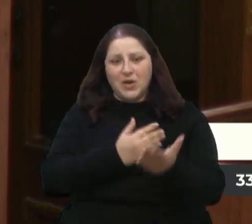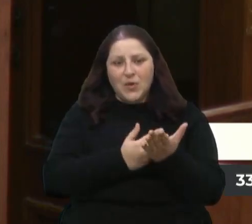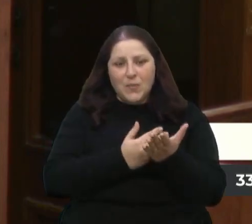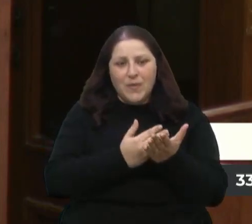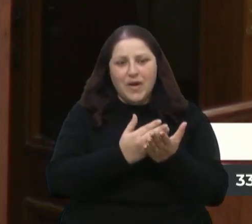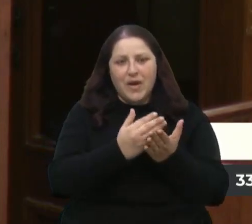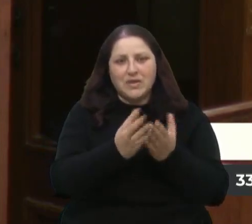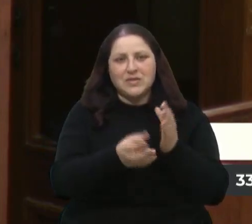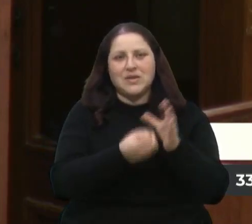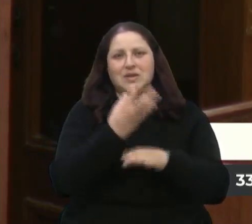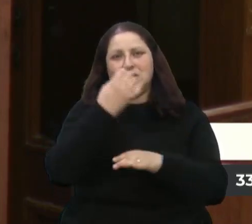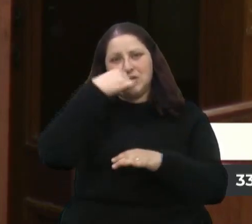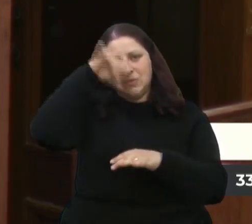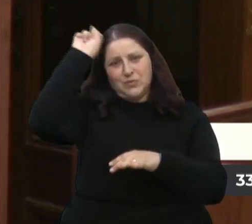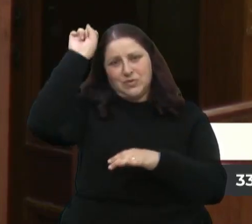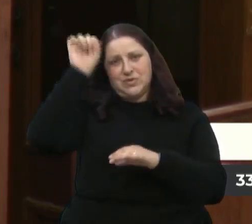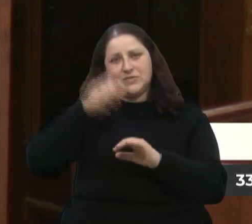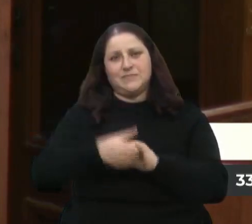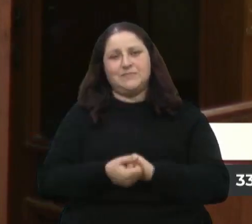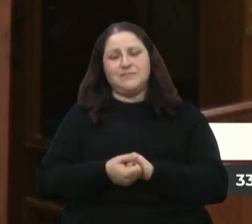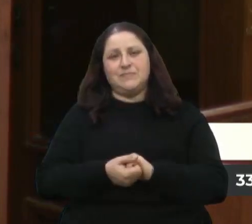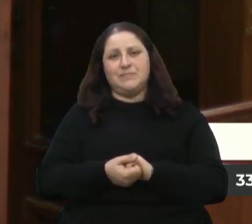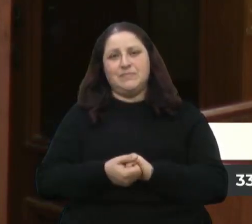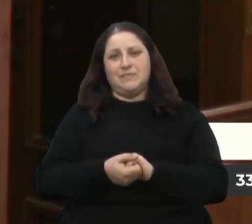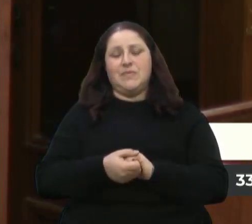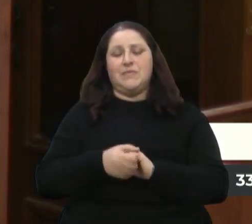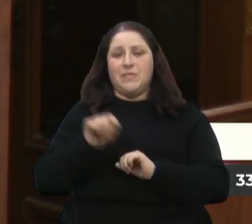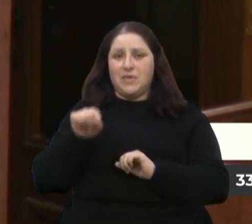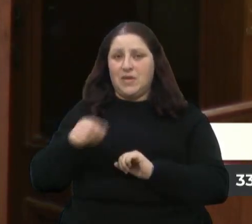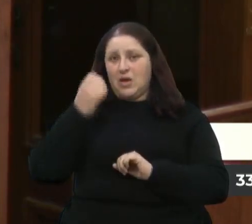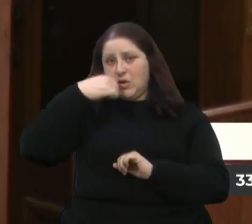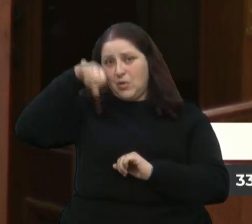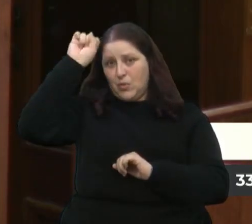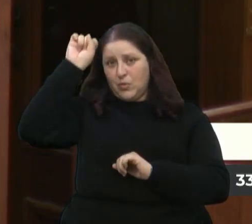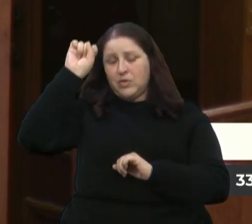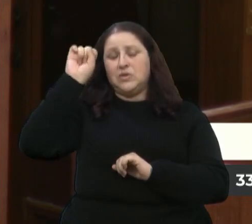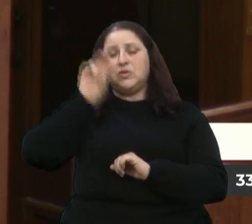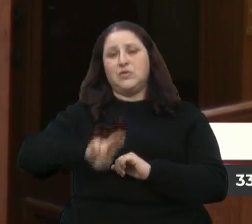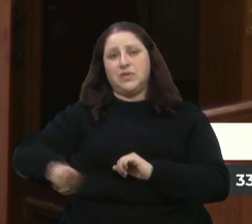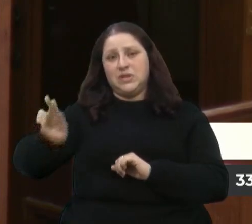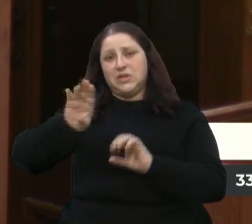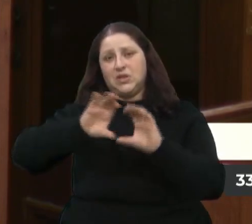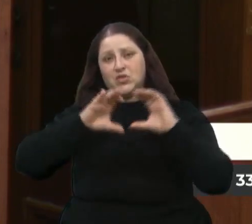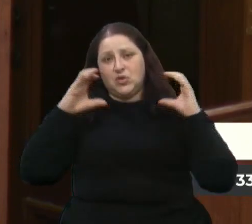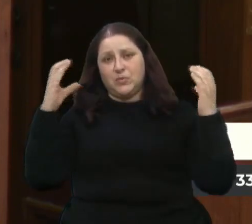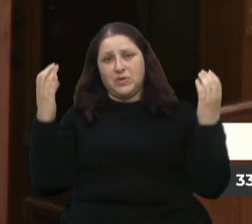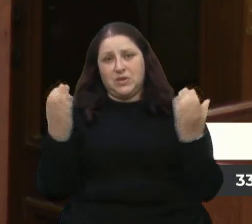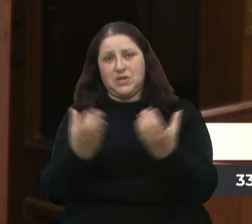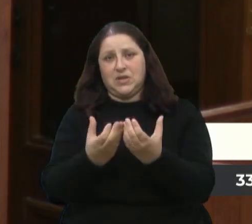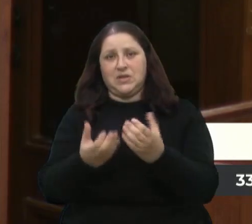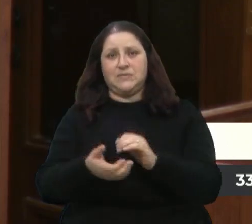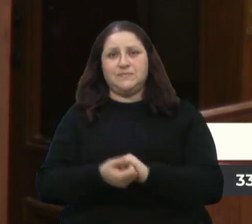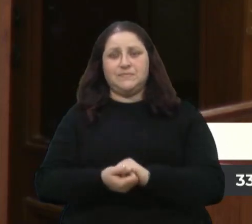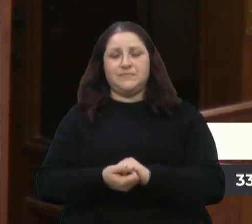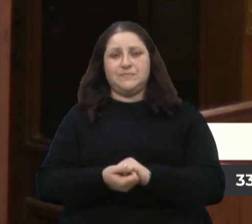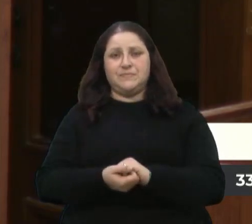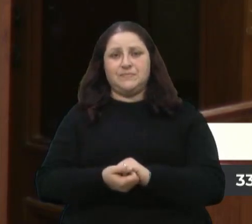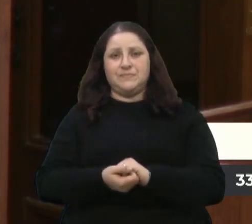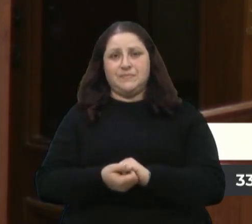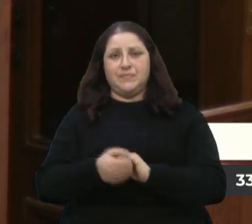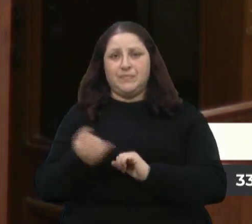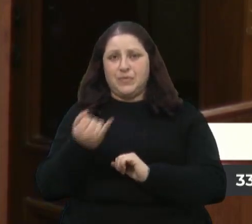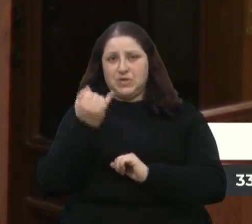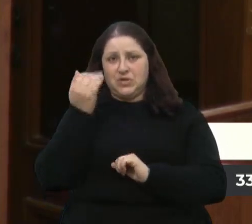Sul. A UX é uma universidade comunitária, e é importante